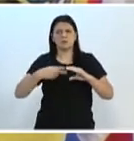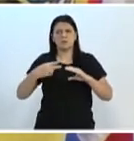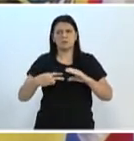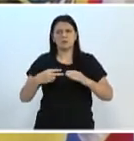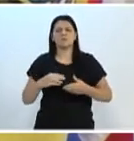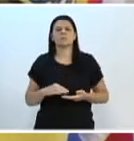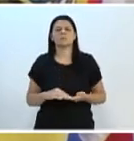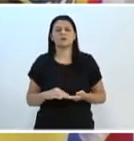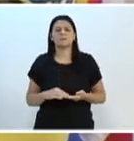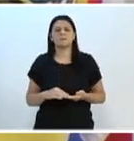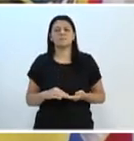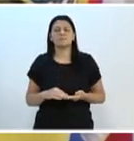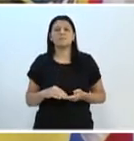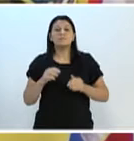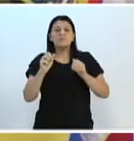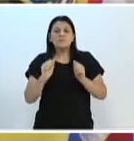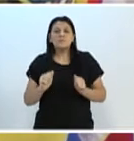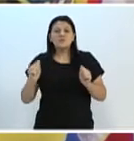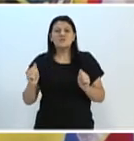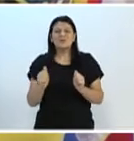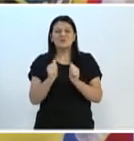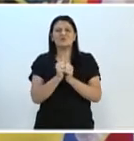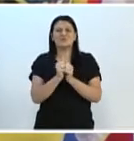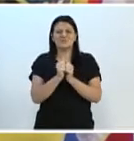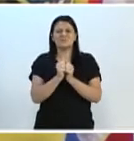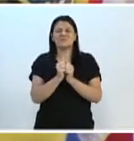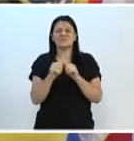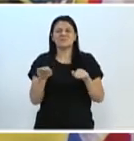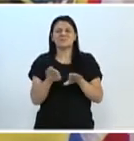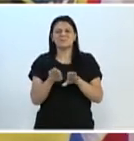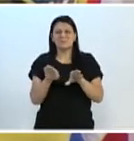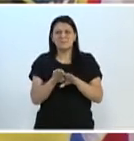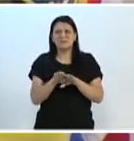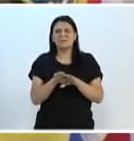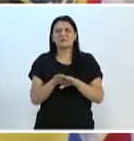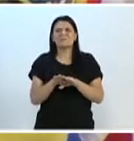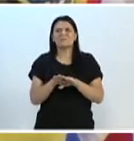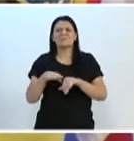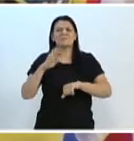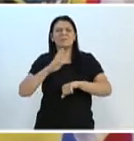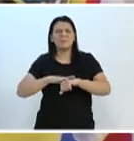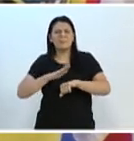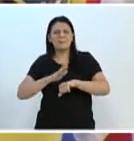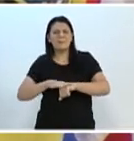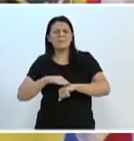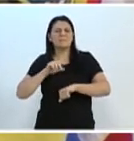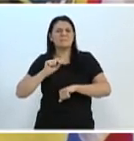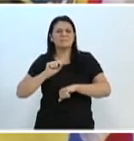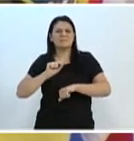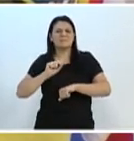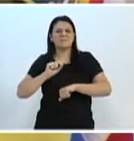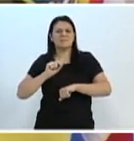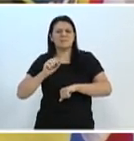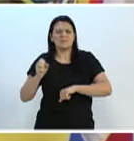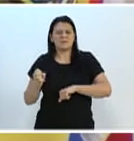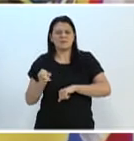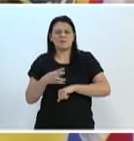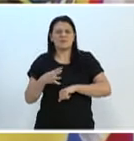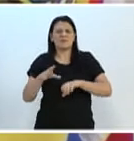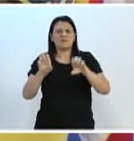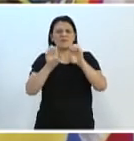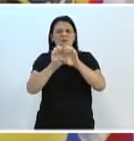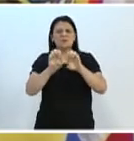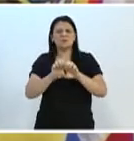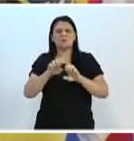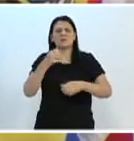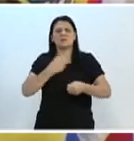que nós possamos juntos construir essa nova estrutura